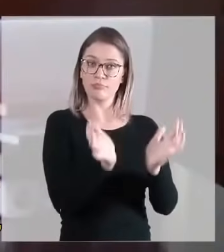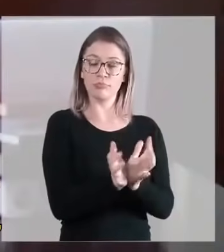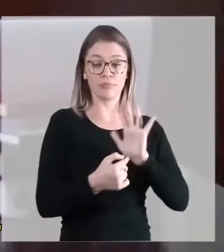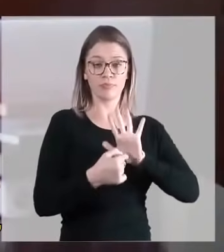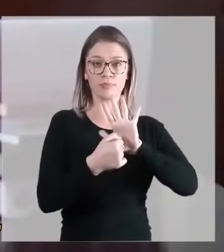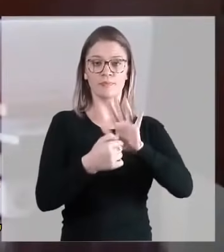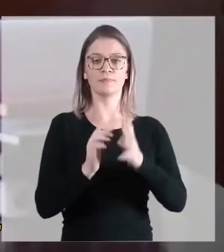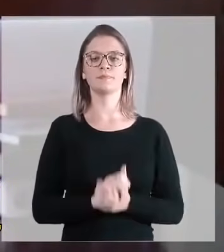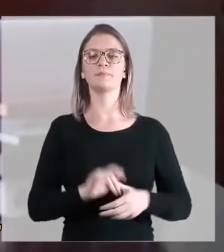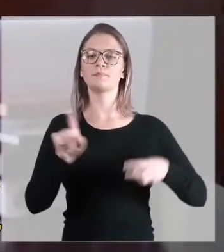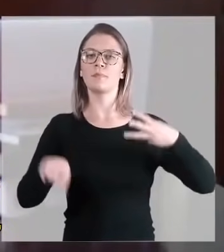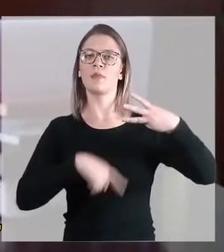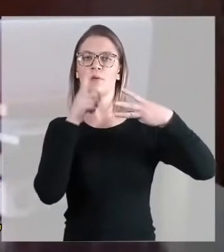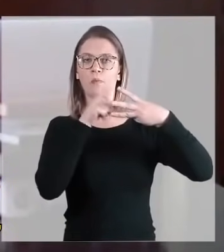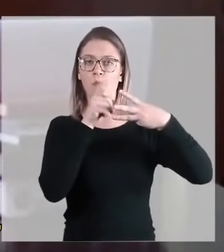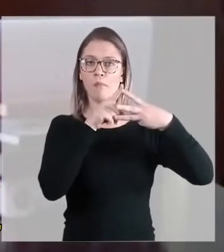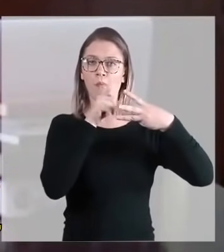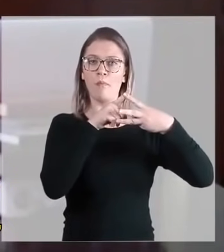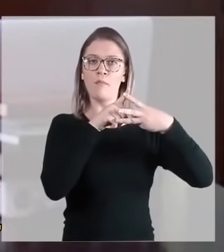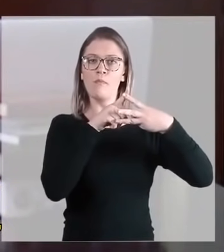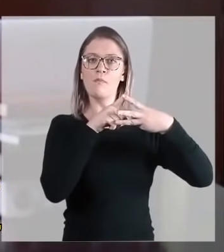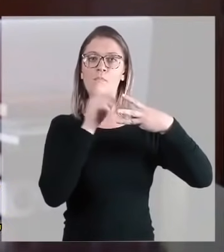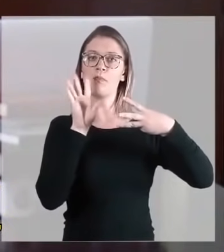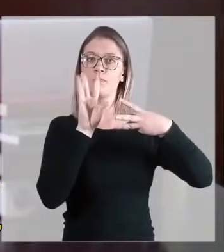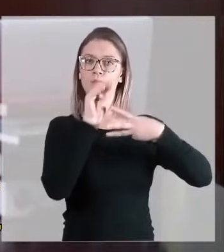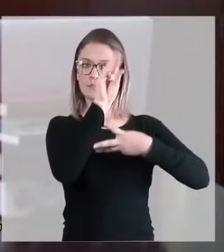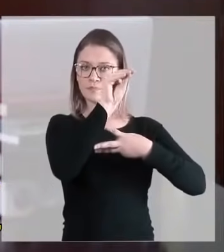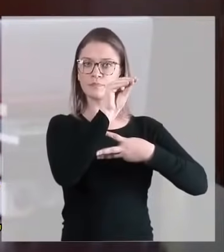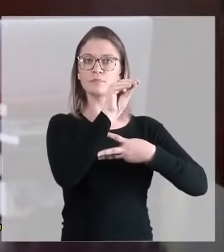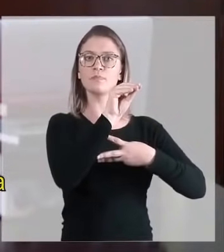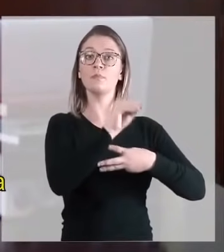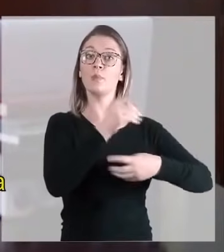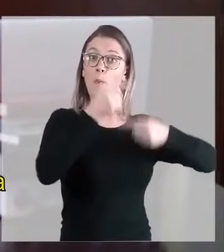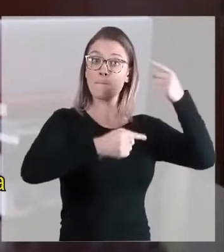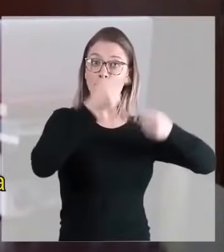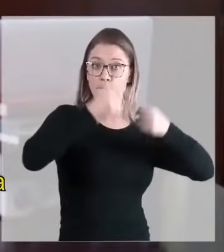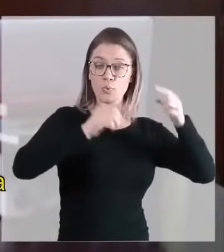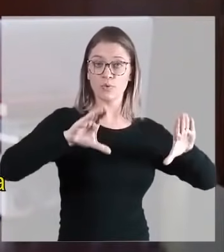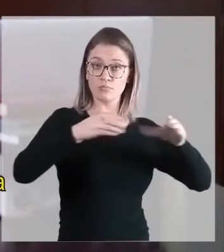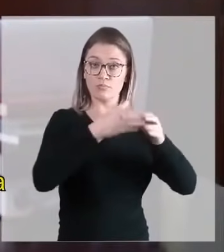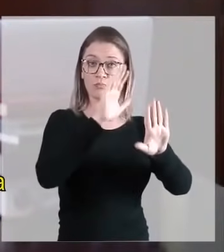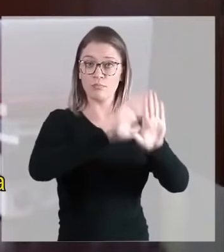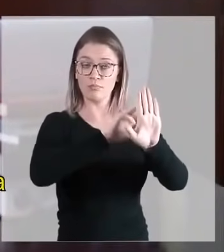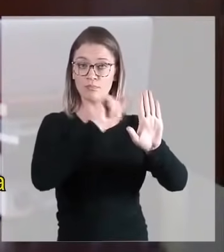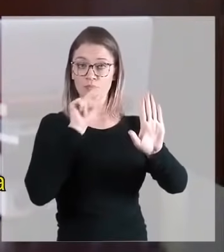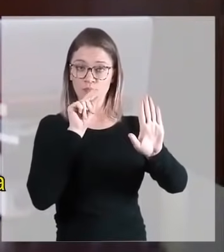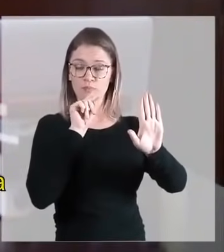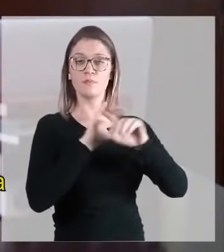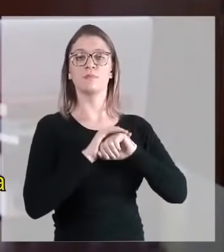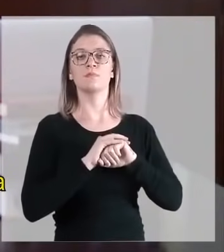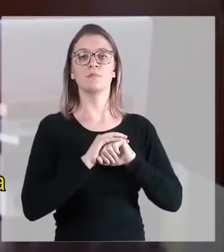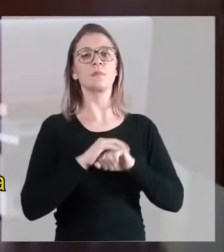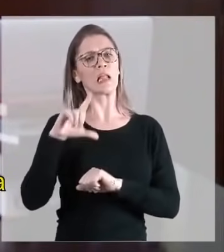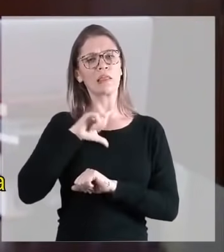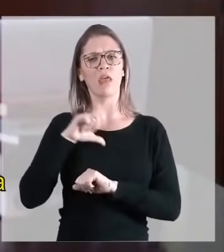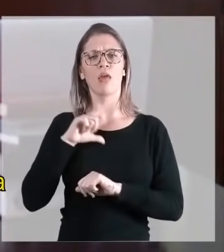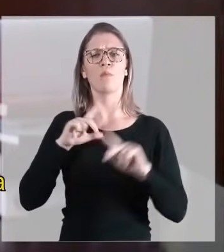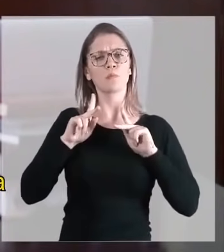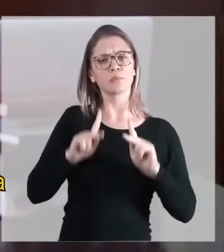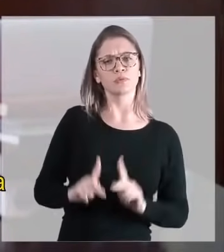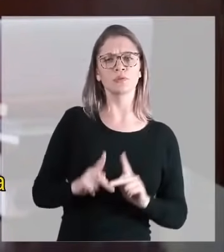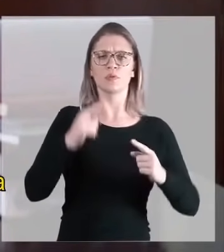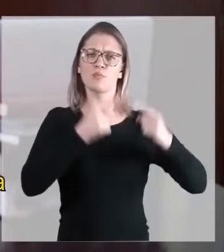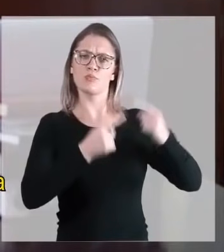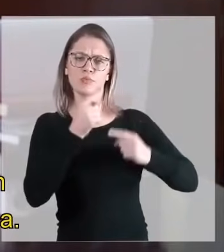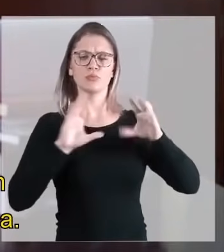senhores. O primeiro tipo seriam os abusos que podem ser político-partidários, ideológicos, em virtude de alguma posição política